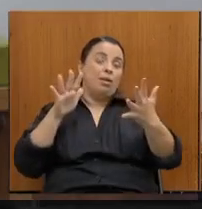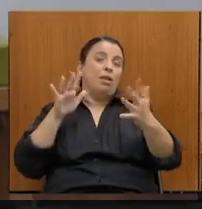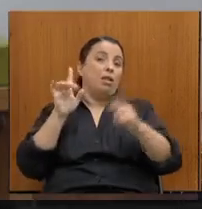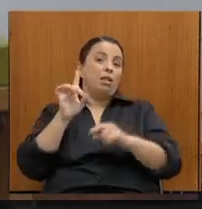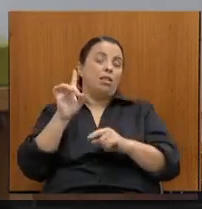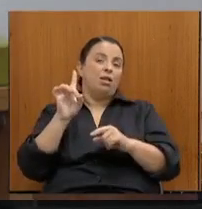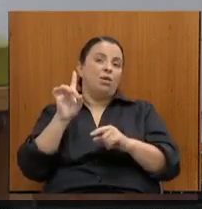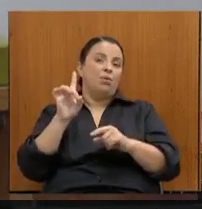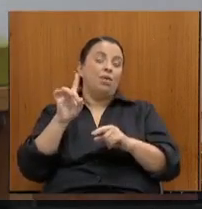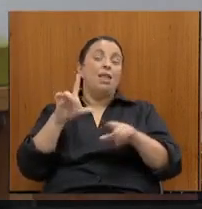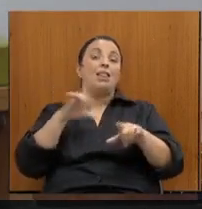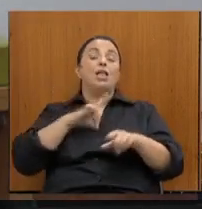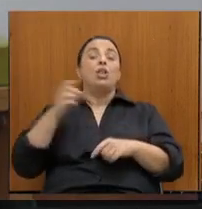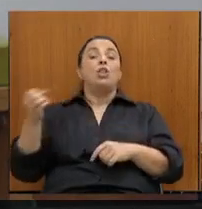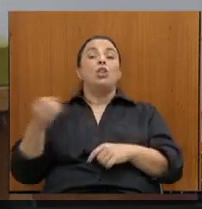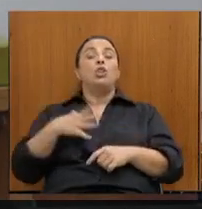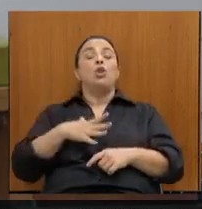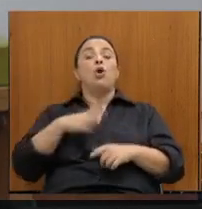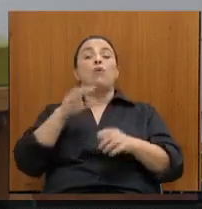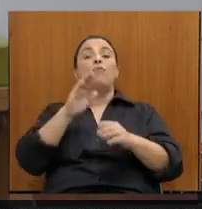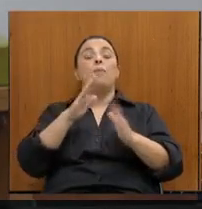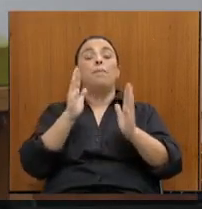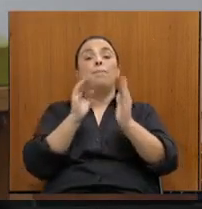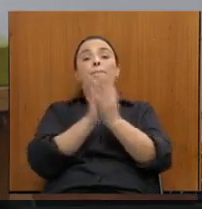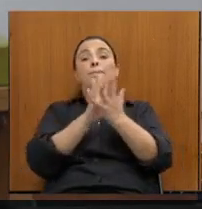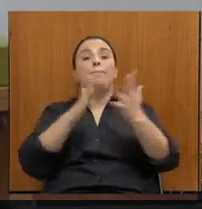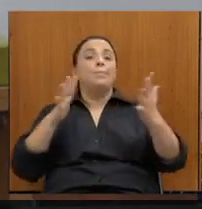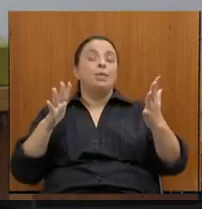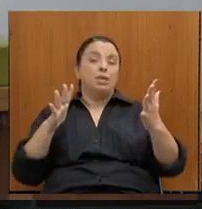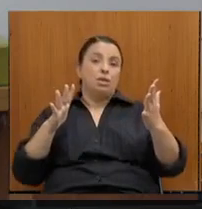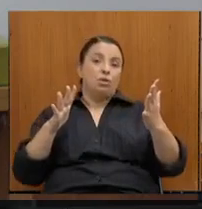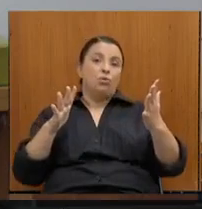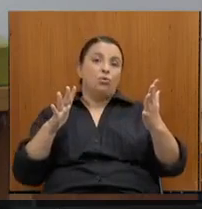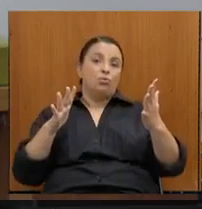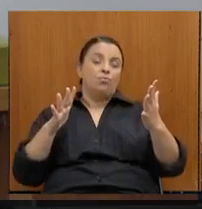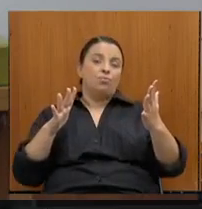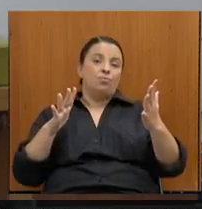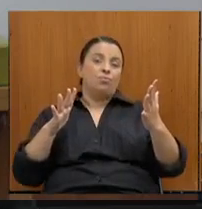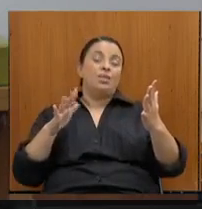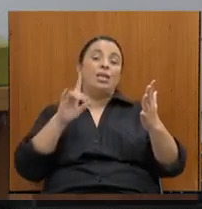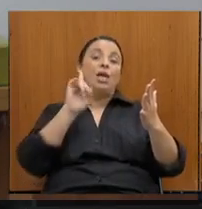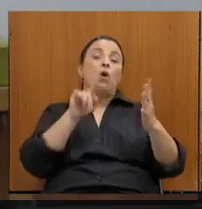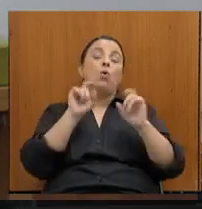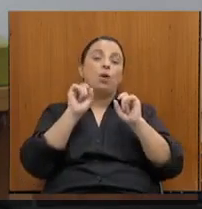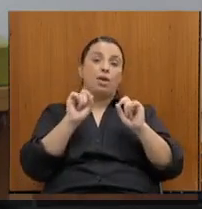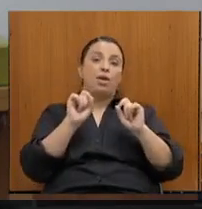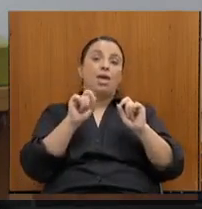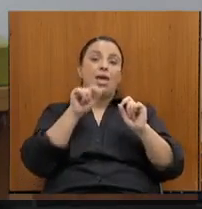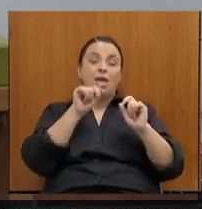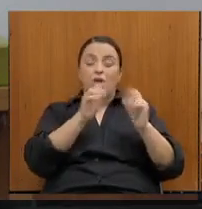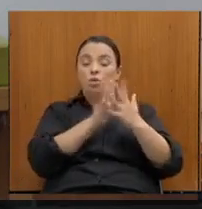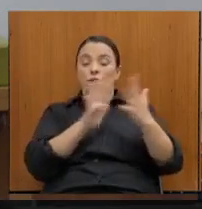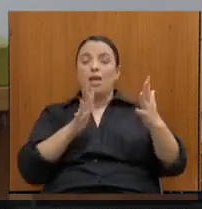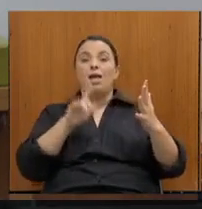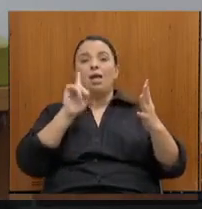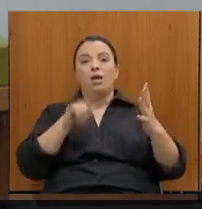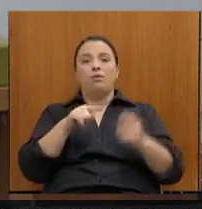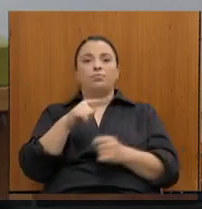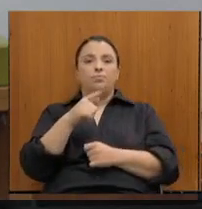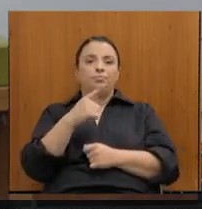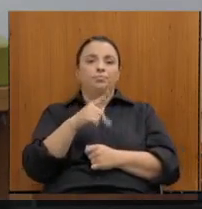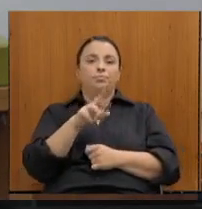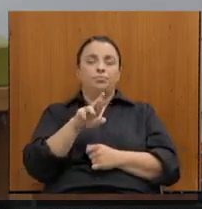estrela que brilha nessa constelação energética é aquilo que foi dito anteriormente que chama o próximo margem